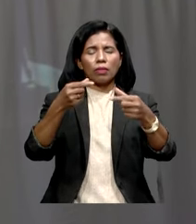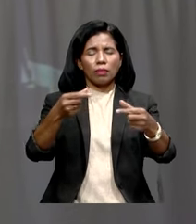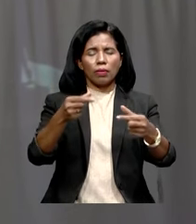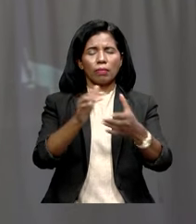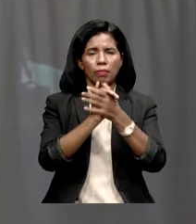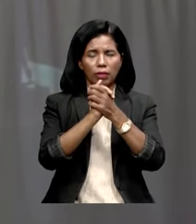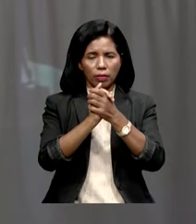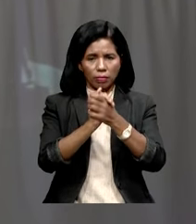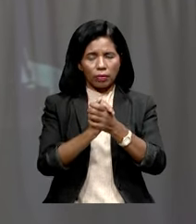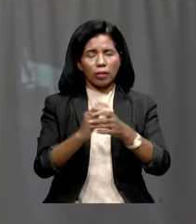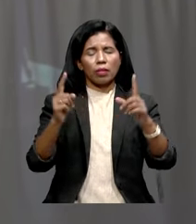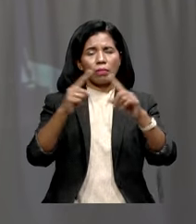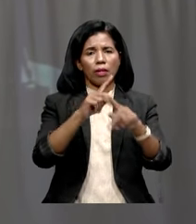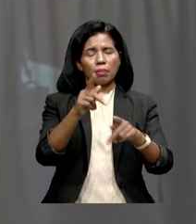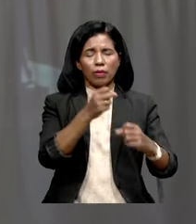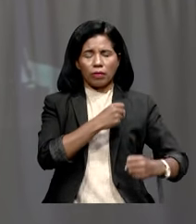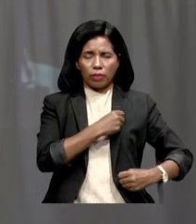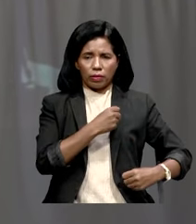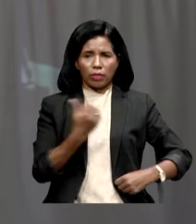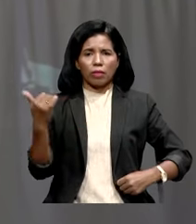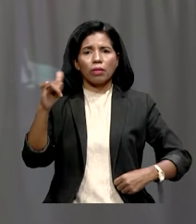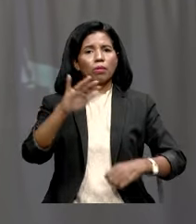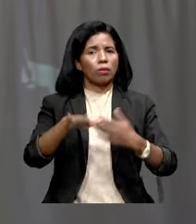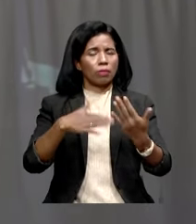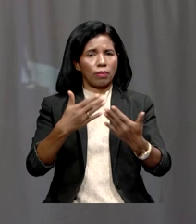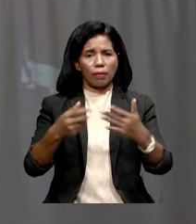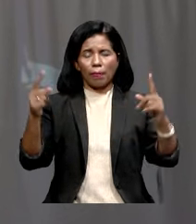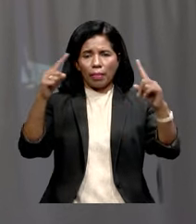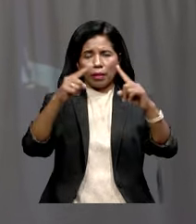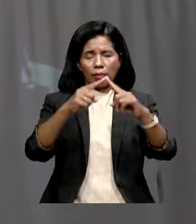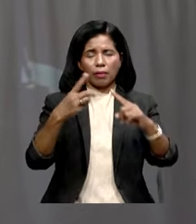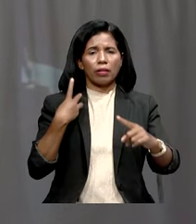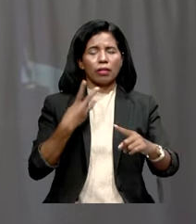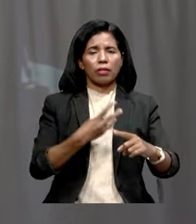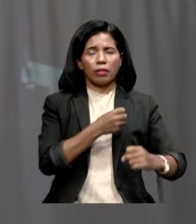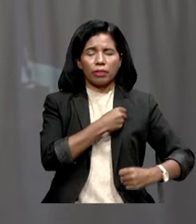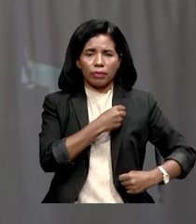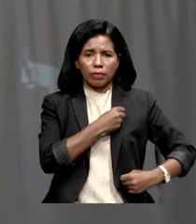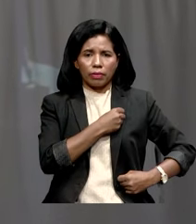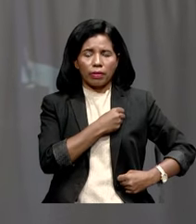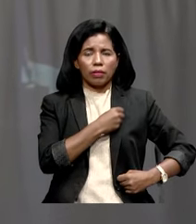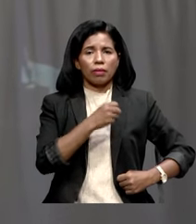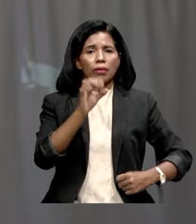heróis da pátria sira e ba itenia força armada valentil